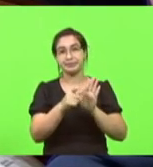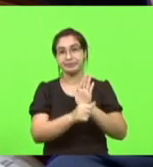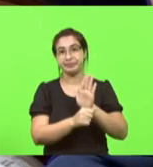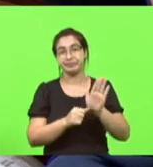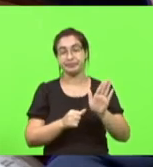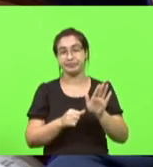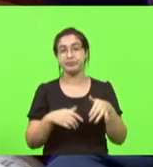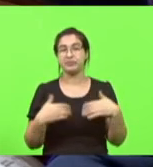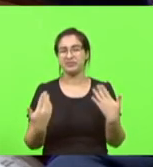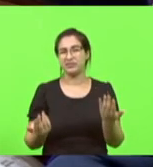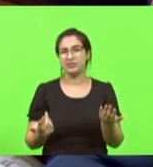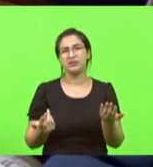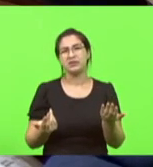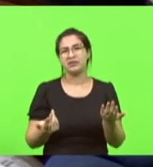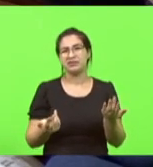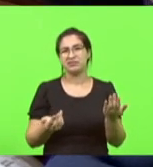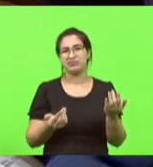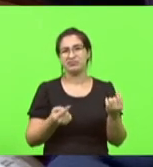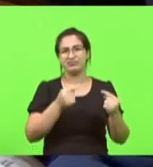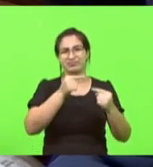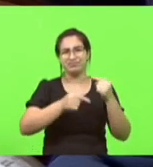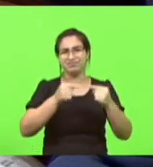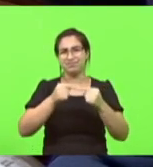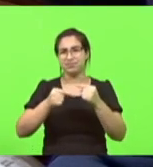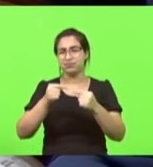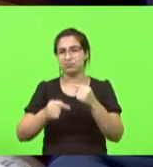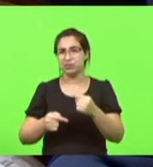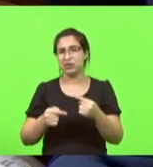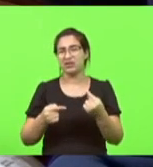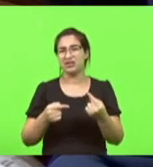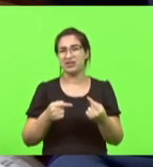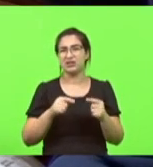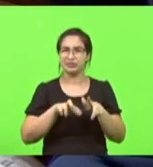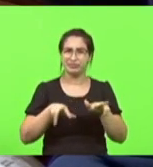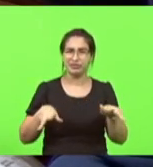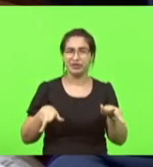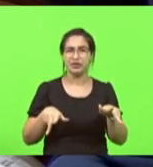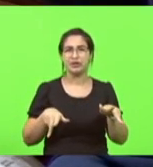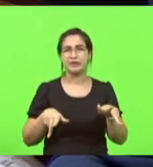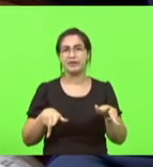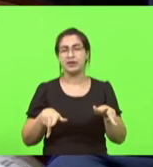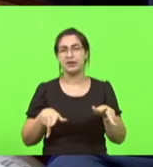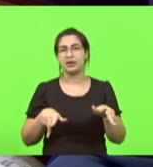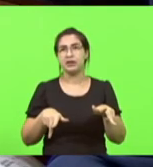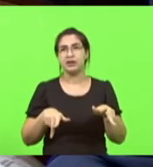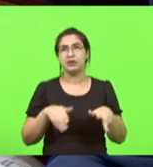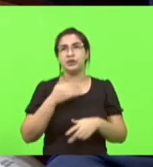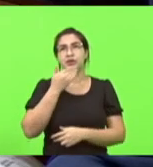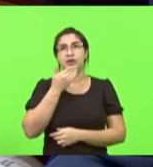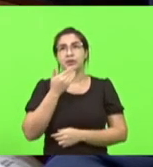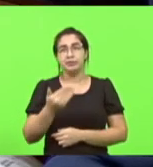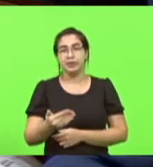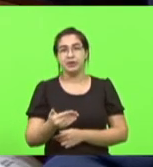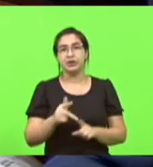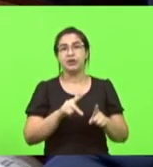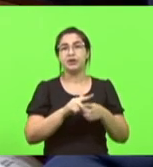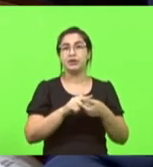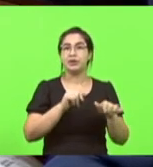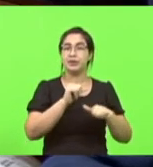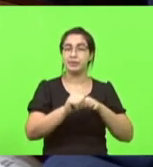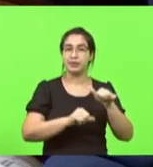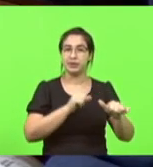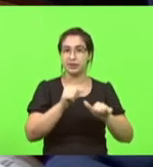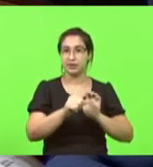essa desconformidade e não pelo objeto, eu quero aqui pedir pela manutenção do veto, até